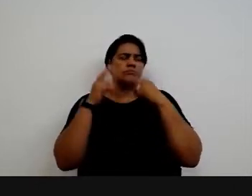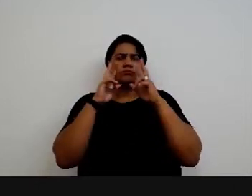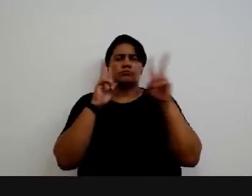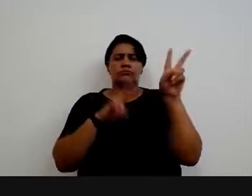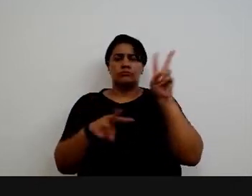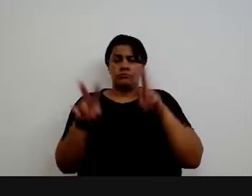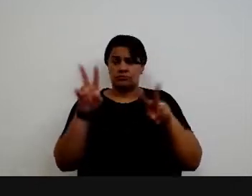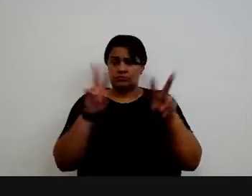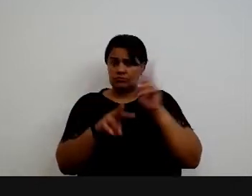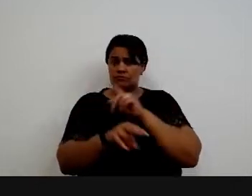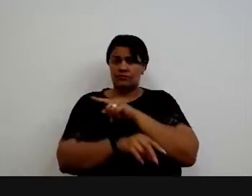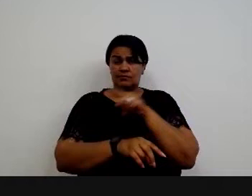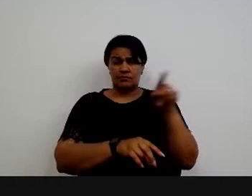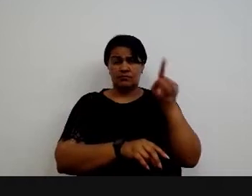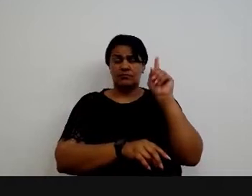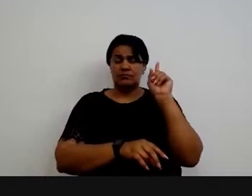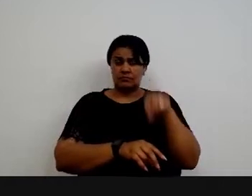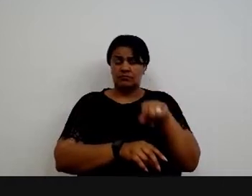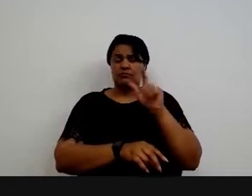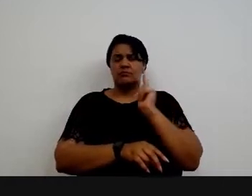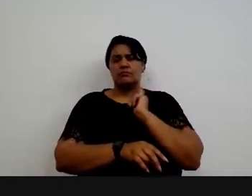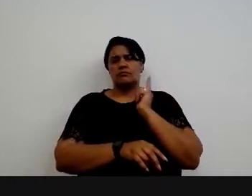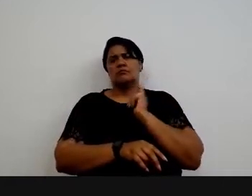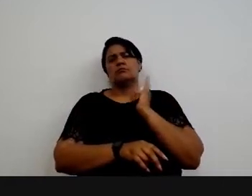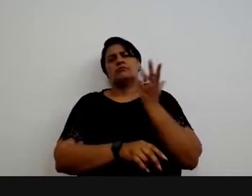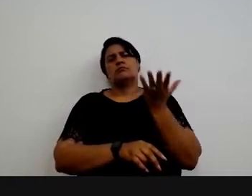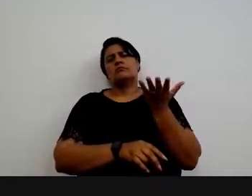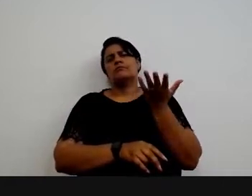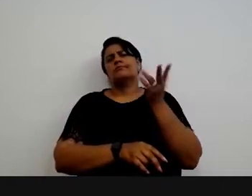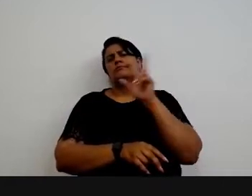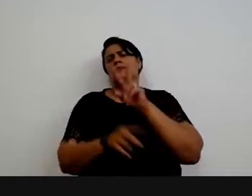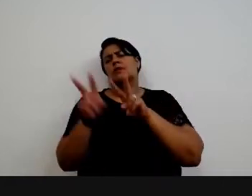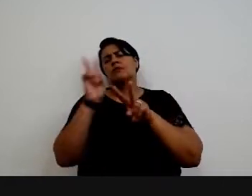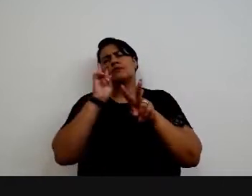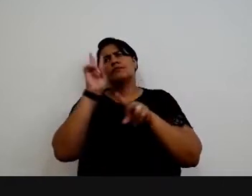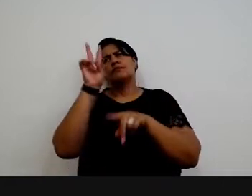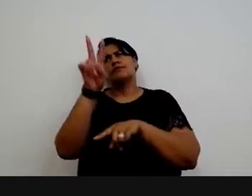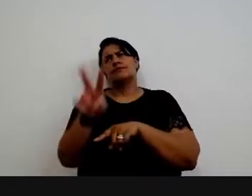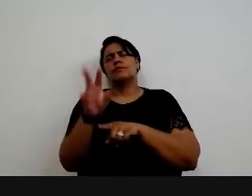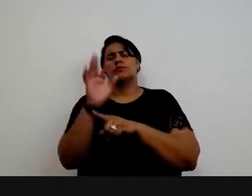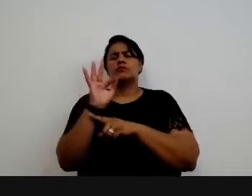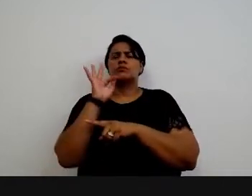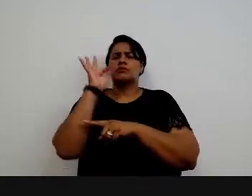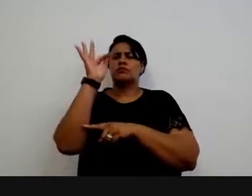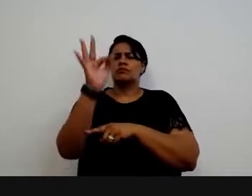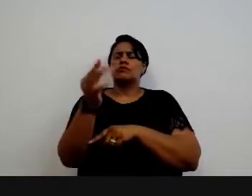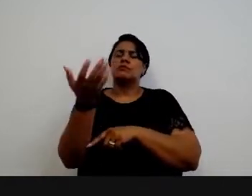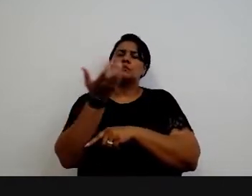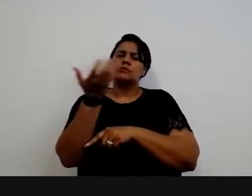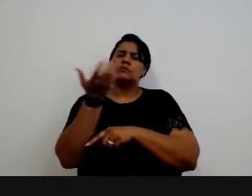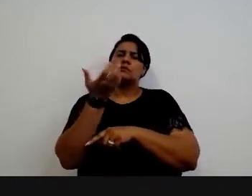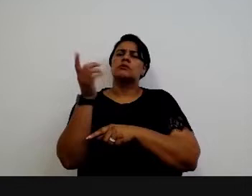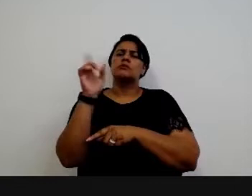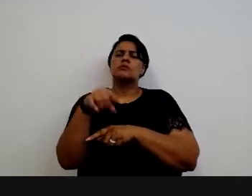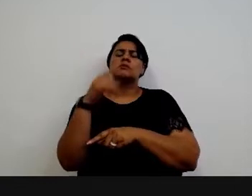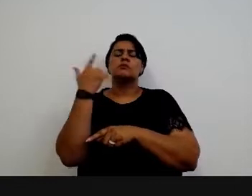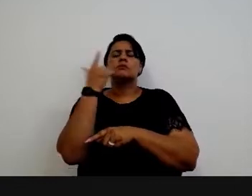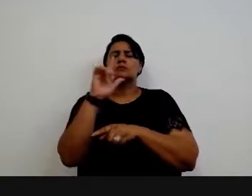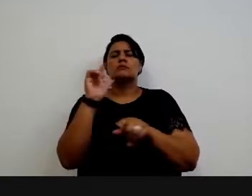iluminando o caminho, né, uma missão, uma visão de futuro, querendo chegar num parlamento que